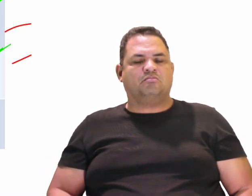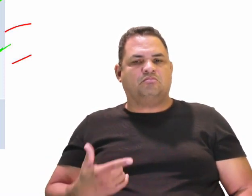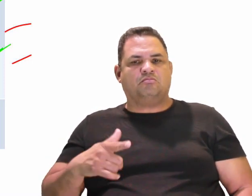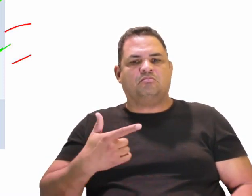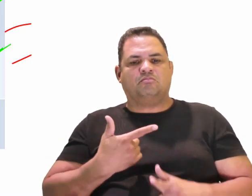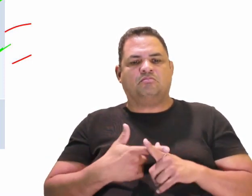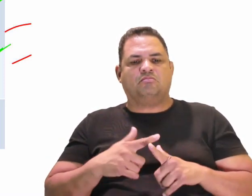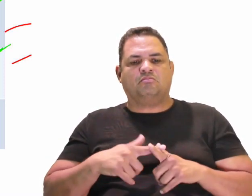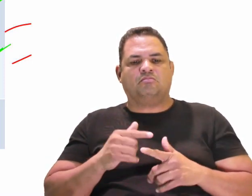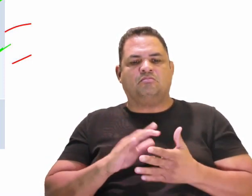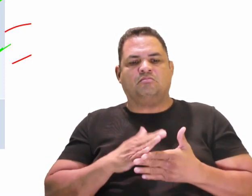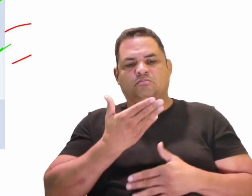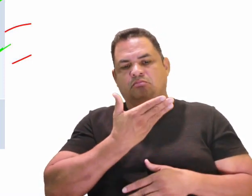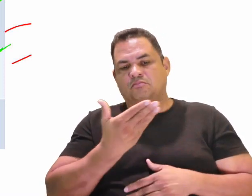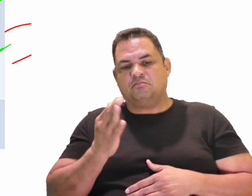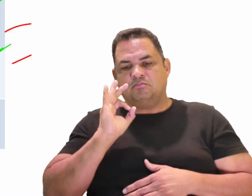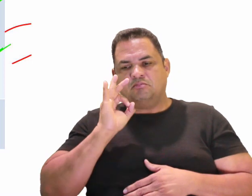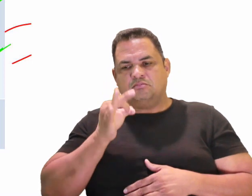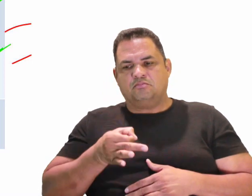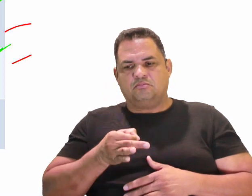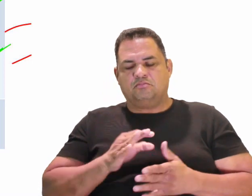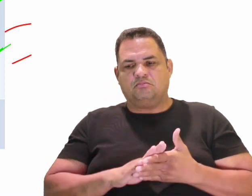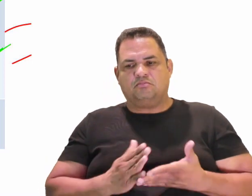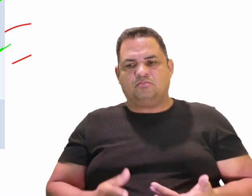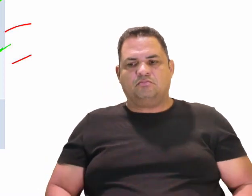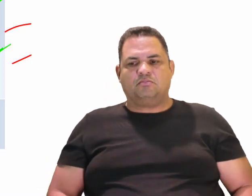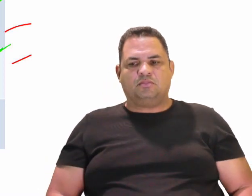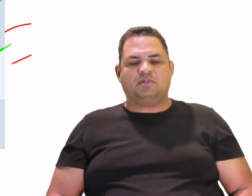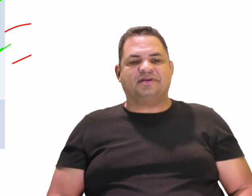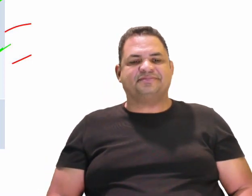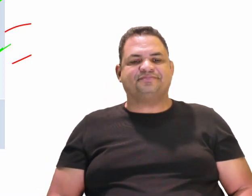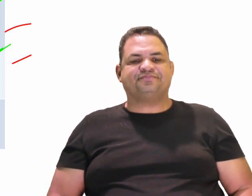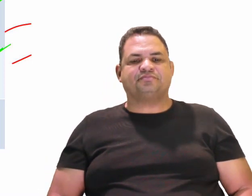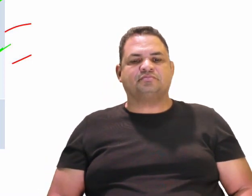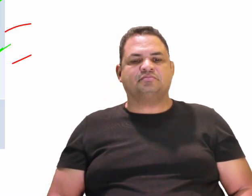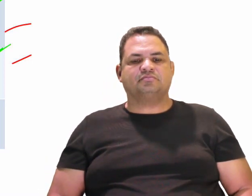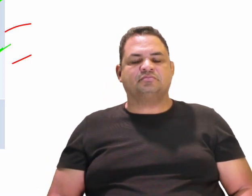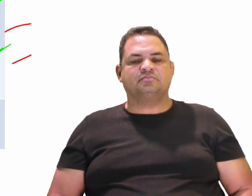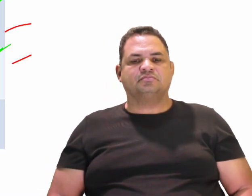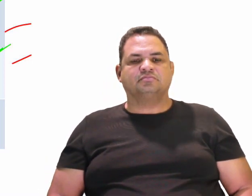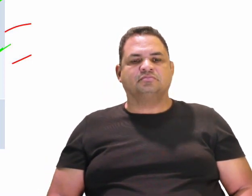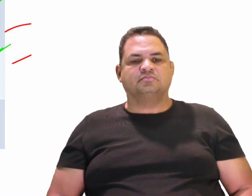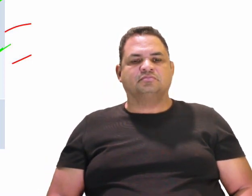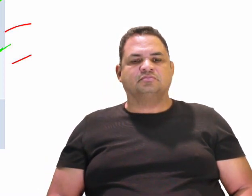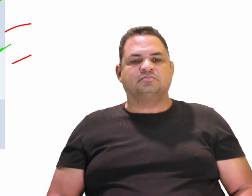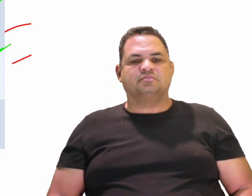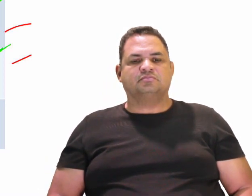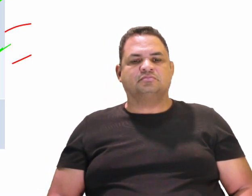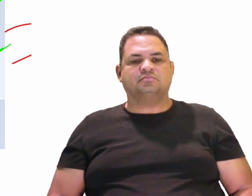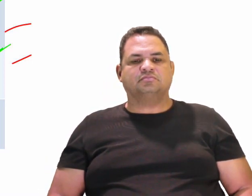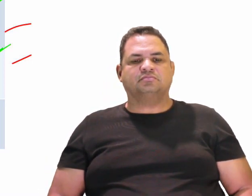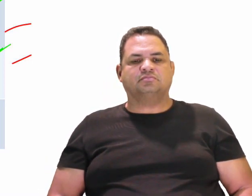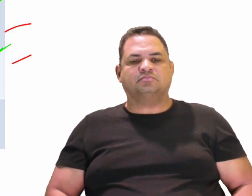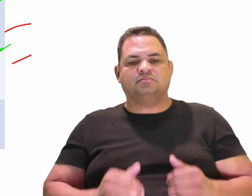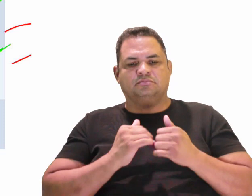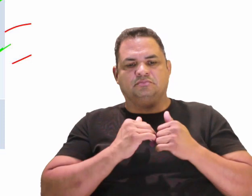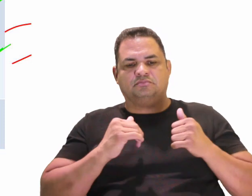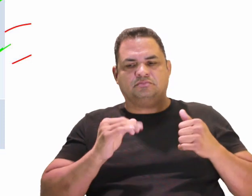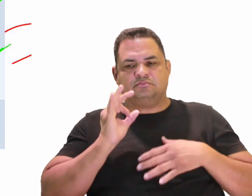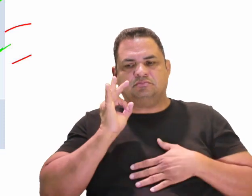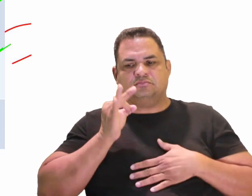problema, se você colocou cannot também tá certo, inclusive mais certo ainda, porque esta forma do cannot separado é a